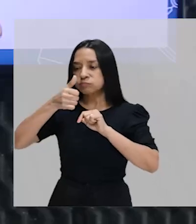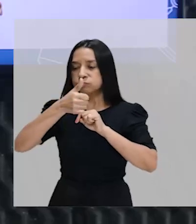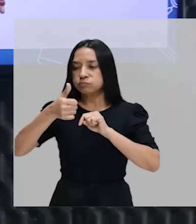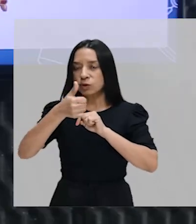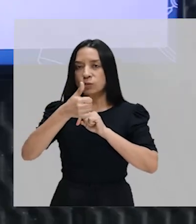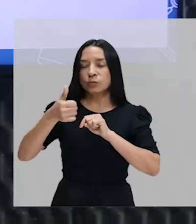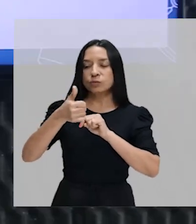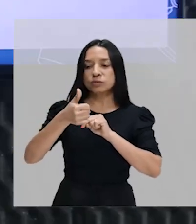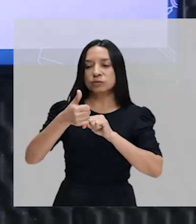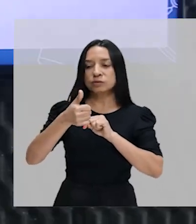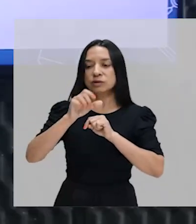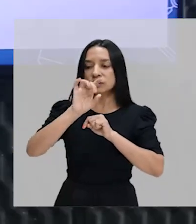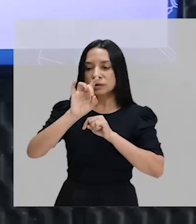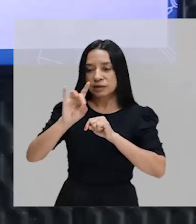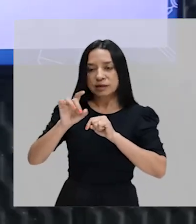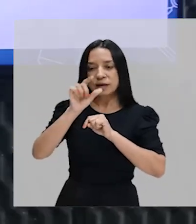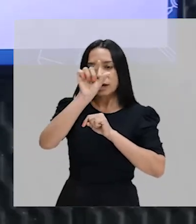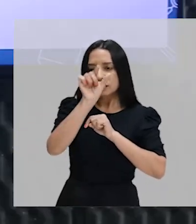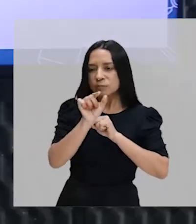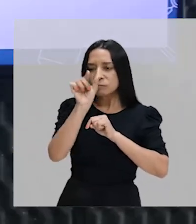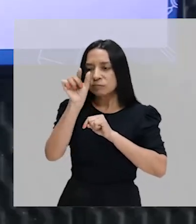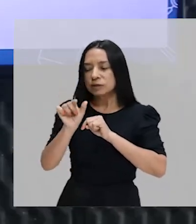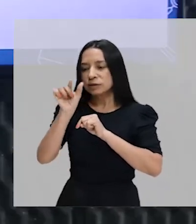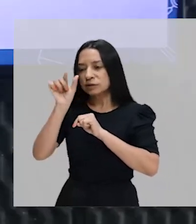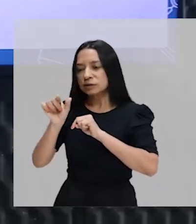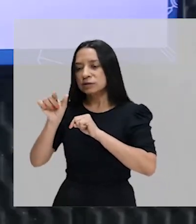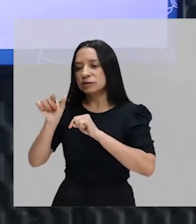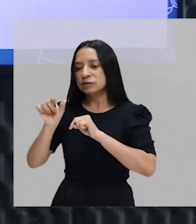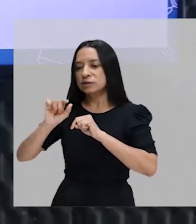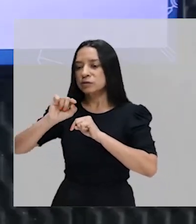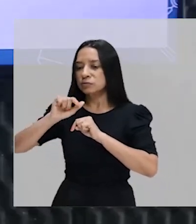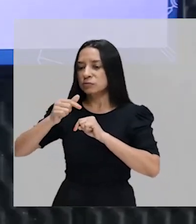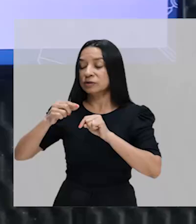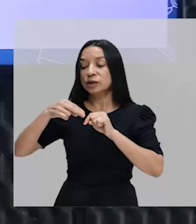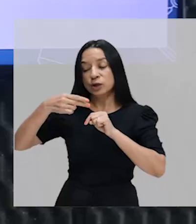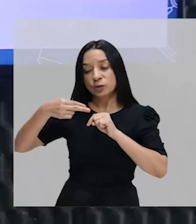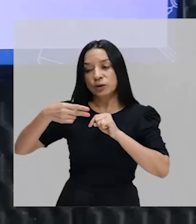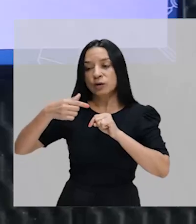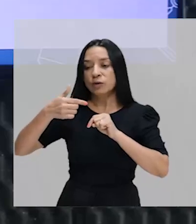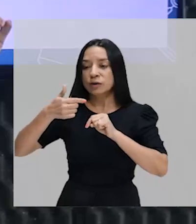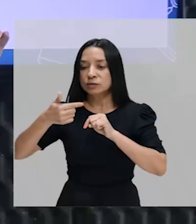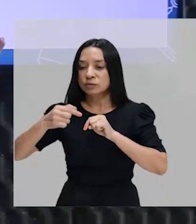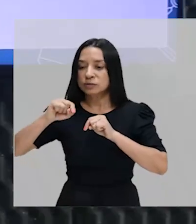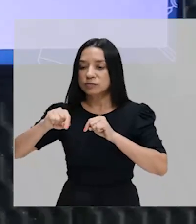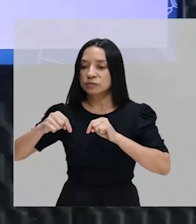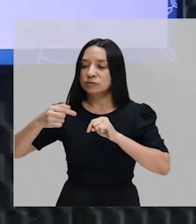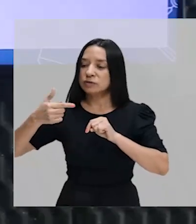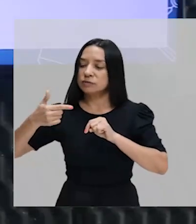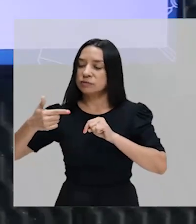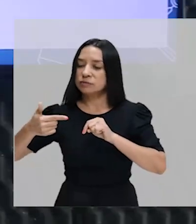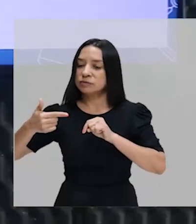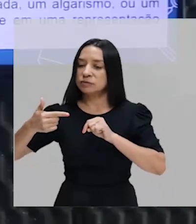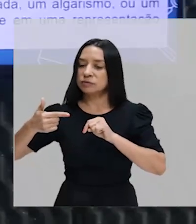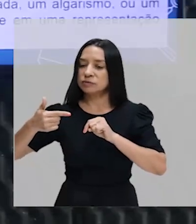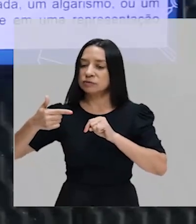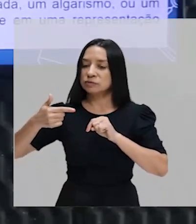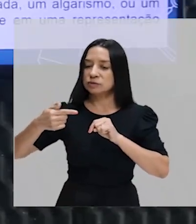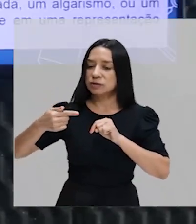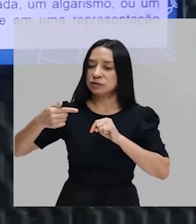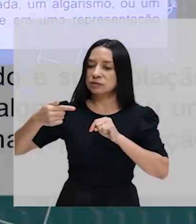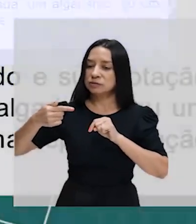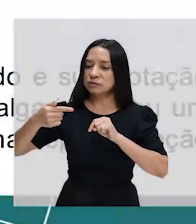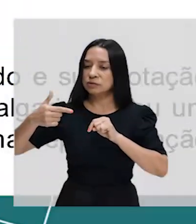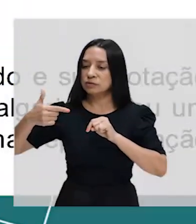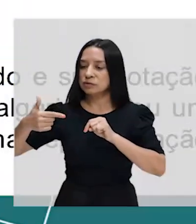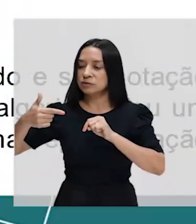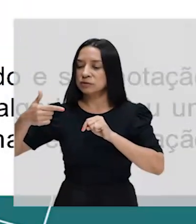pedacinho desse vai corresponder a 2,27, 27, 27, 27 e assim sucessivamente. Perceba que